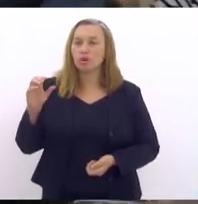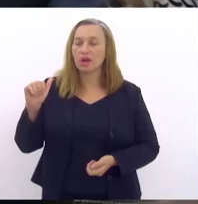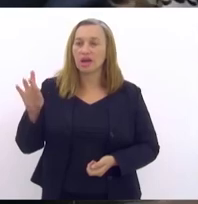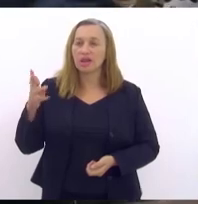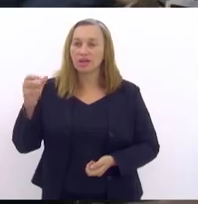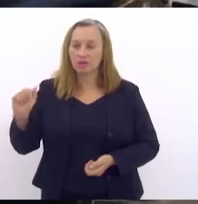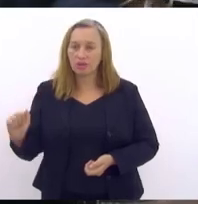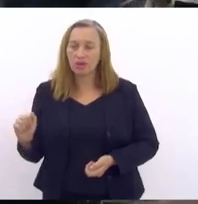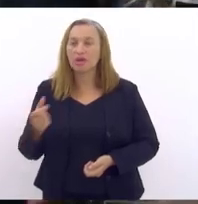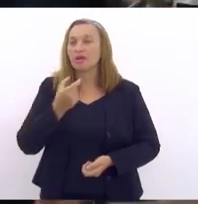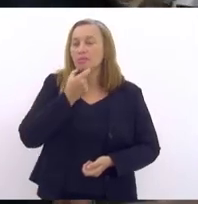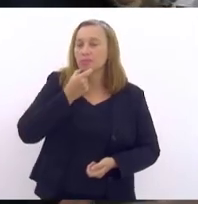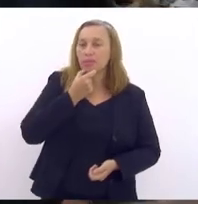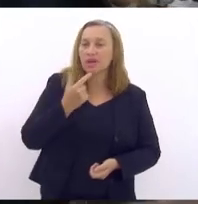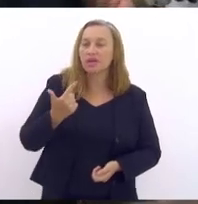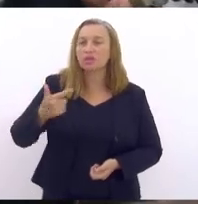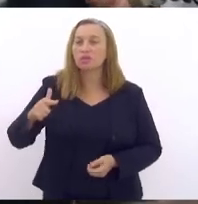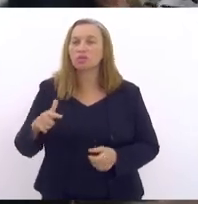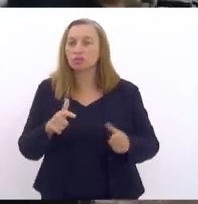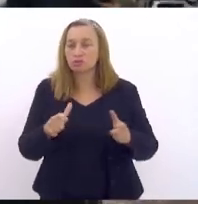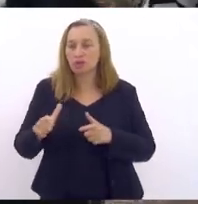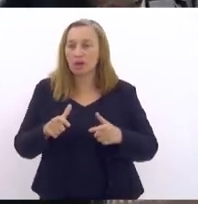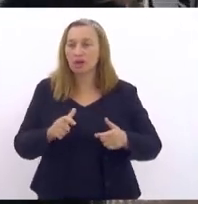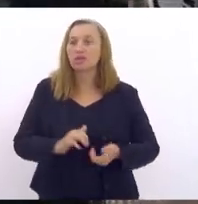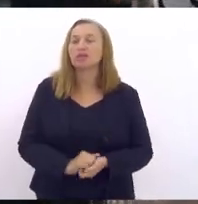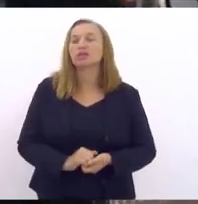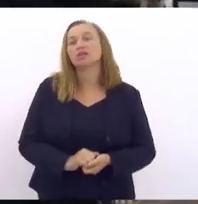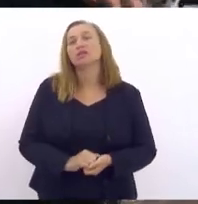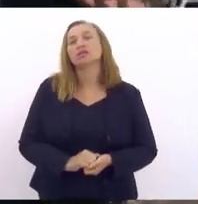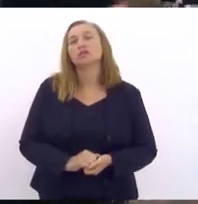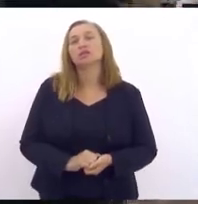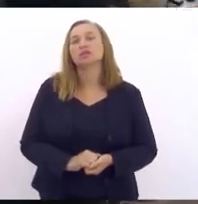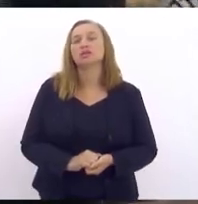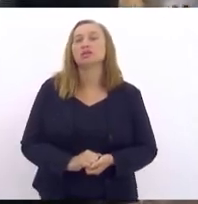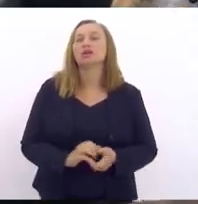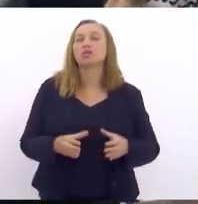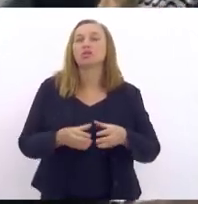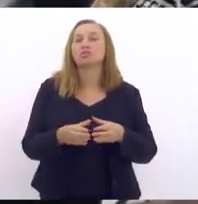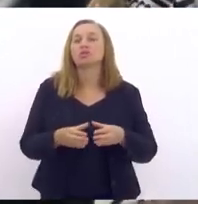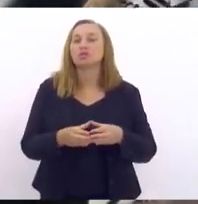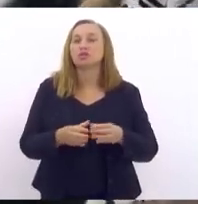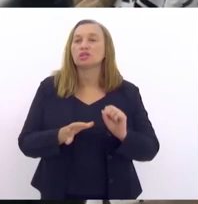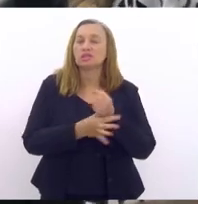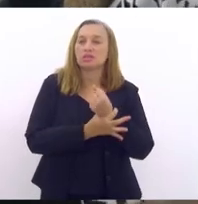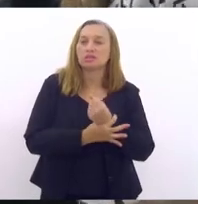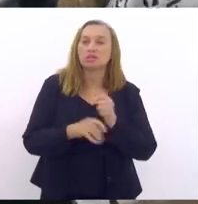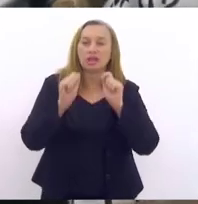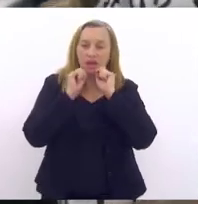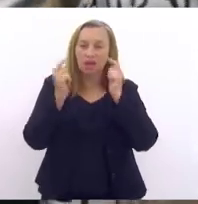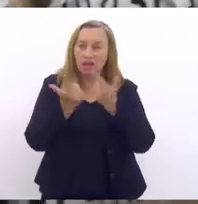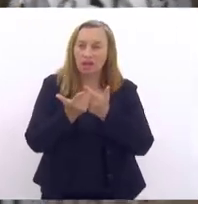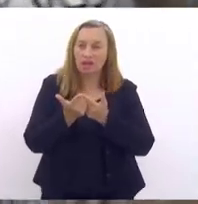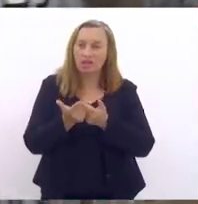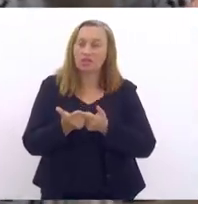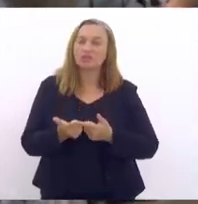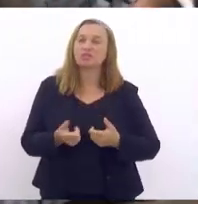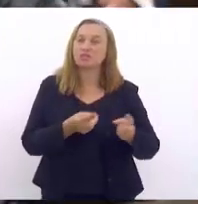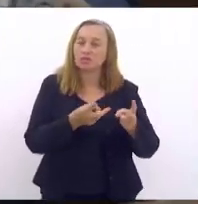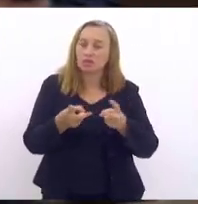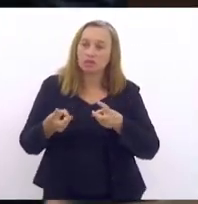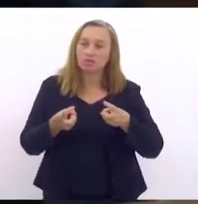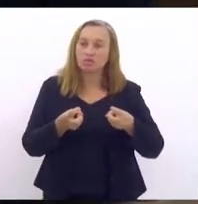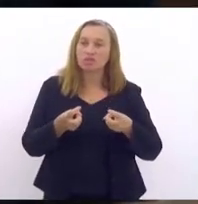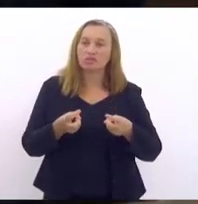grande região. Então, há algum tempo, a Comissão de Segurança, a Alerj, vem sinalizando para os problemas